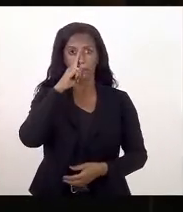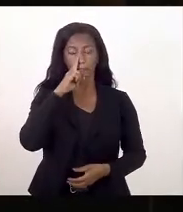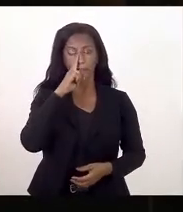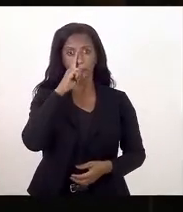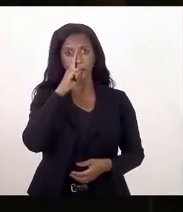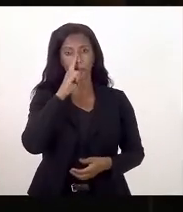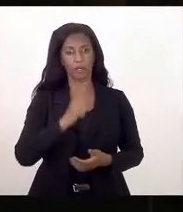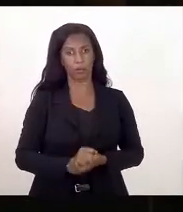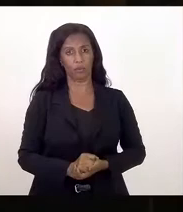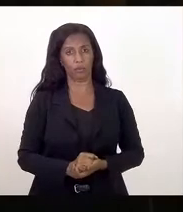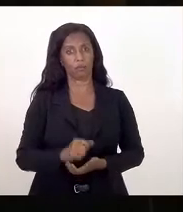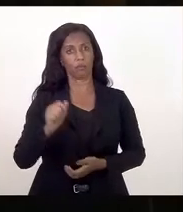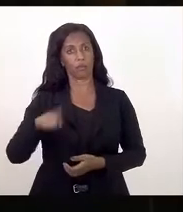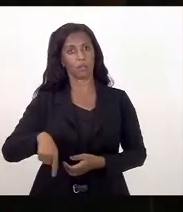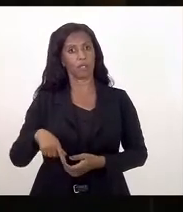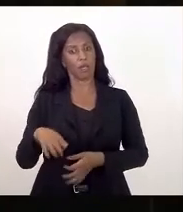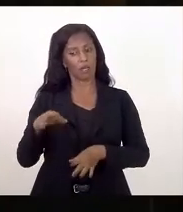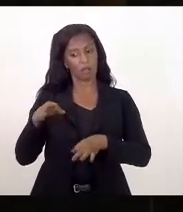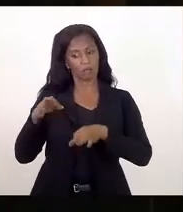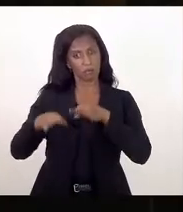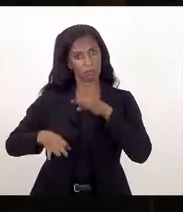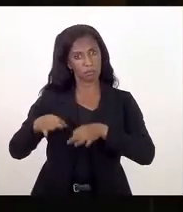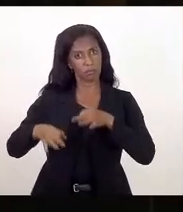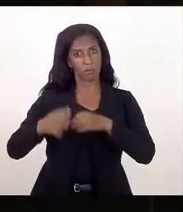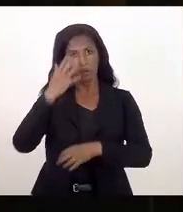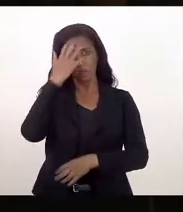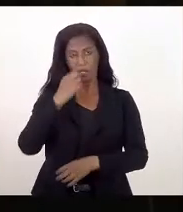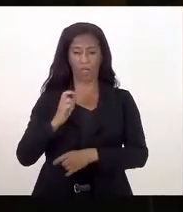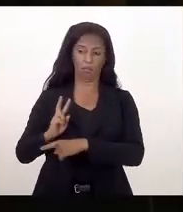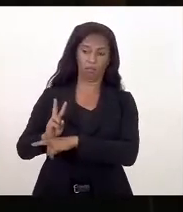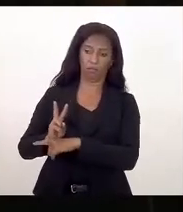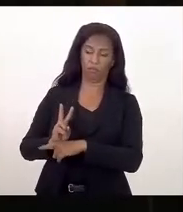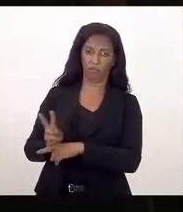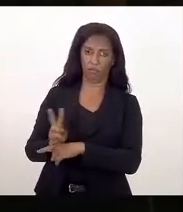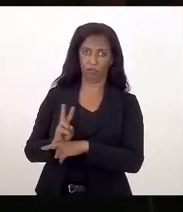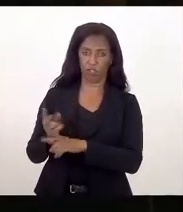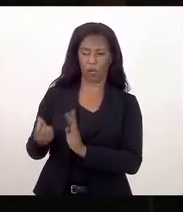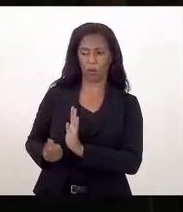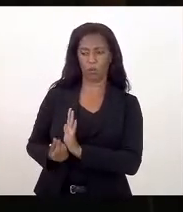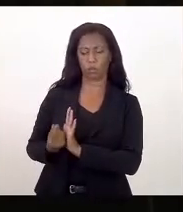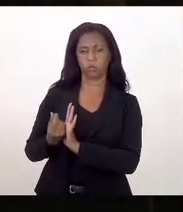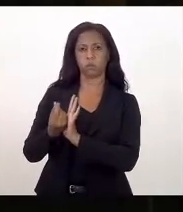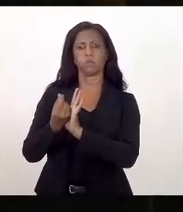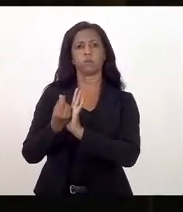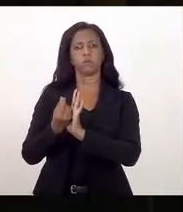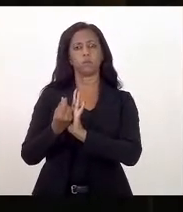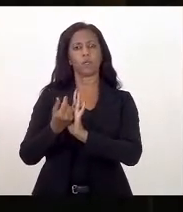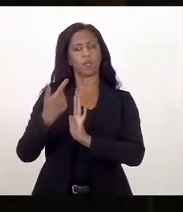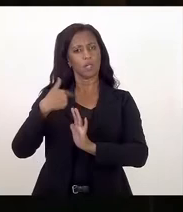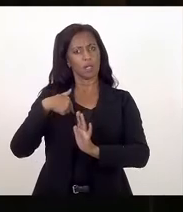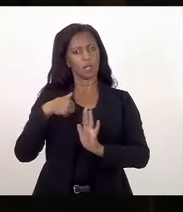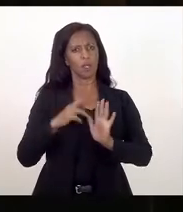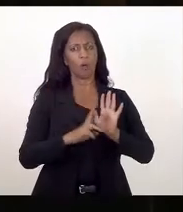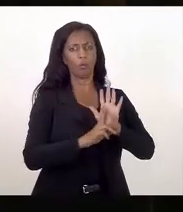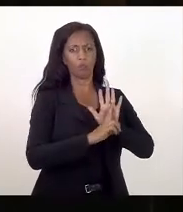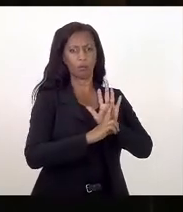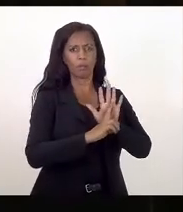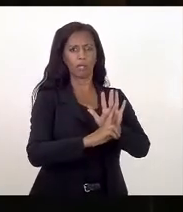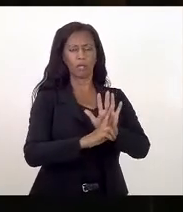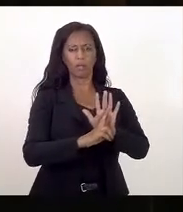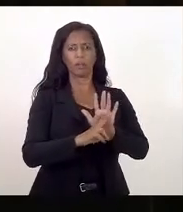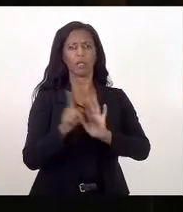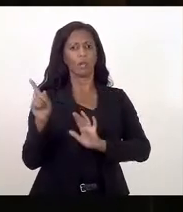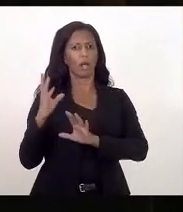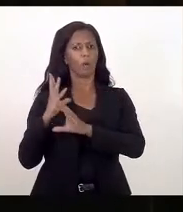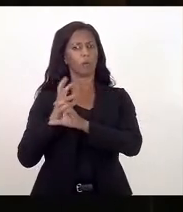justamente por levar a sério essa função de fiscal orçamentário que eu representei no Tribunal de Contas